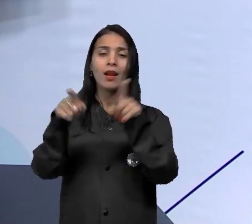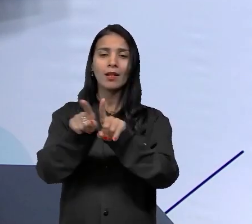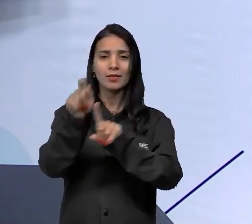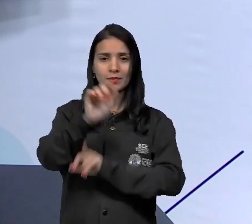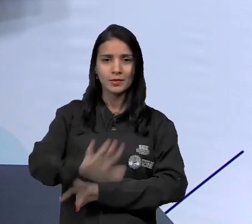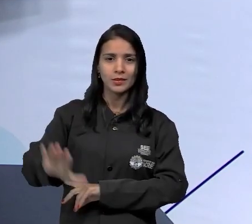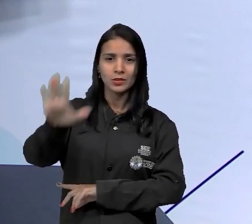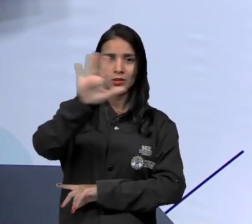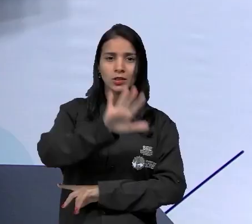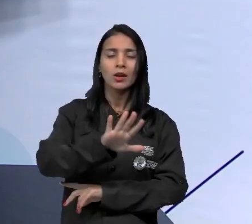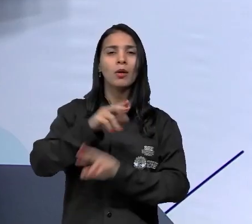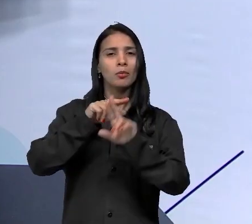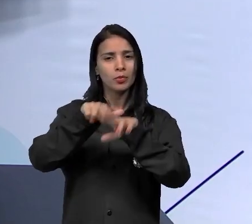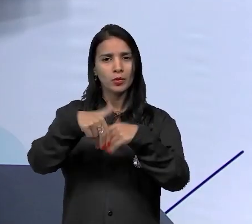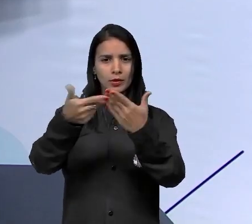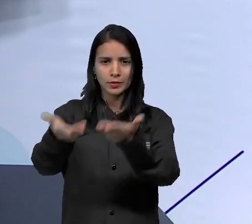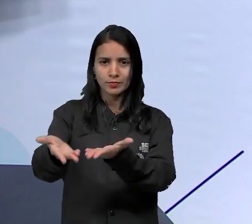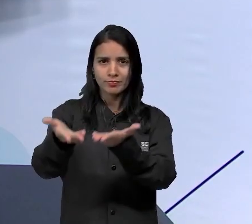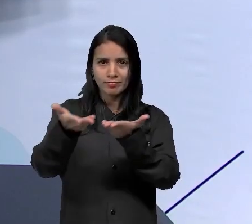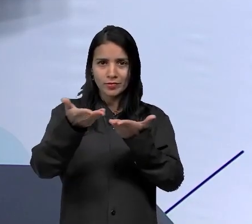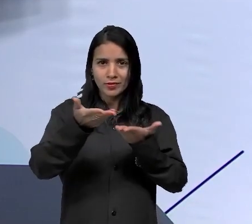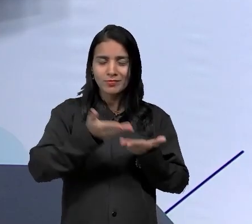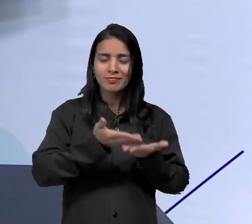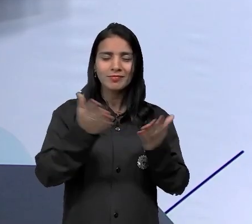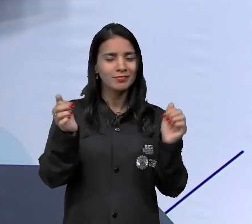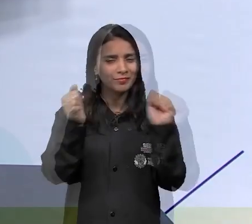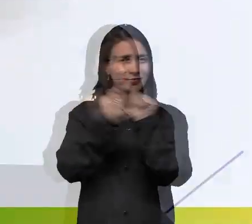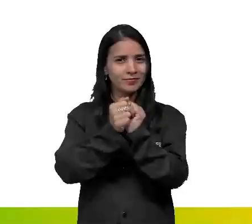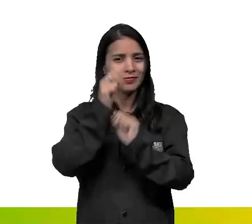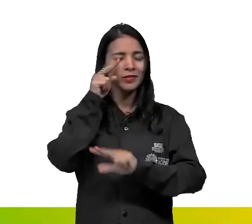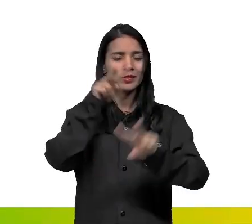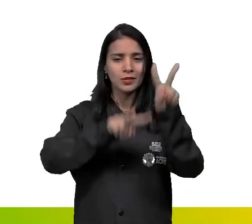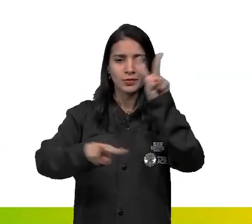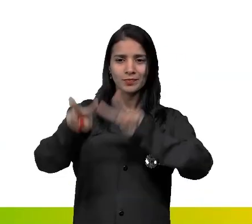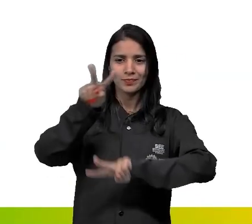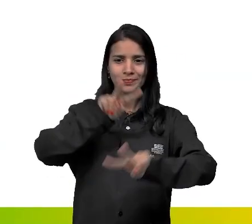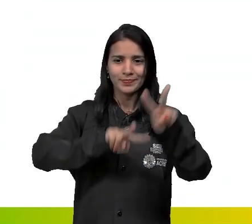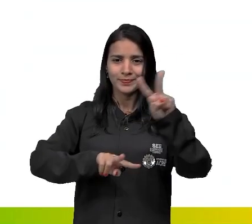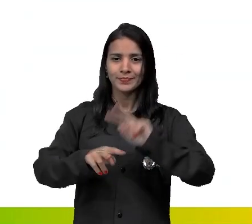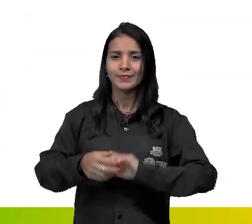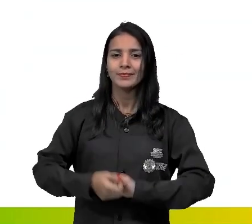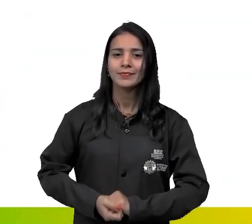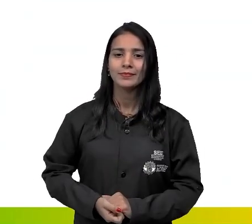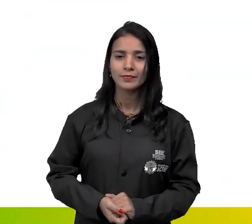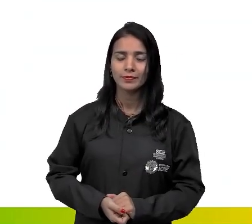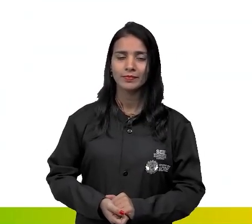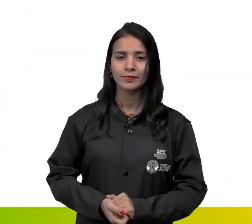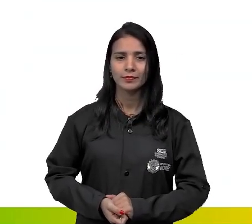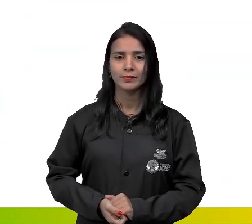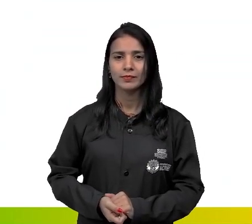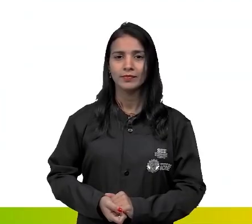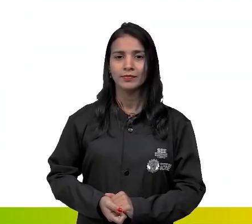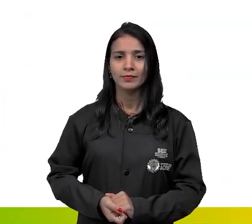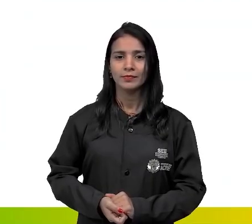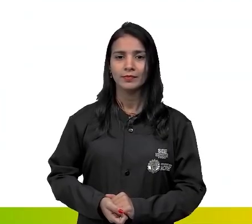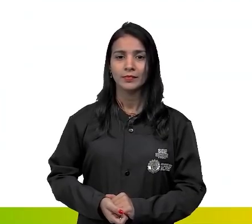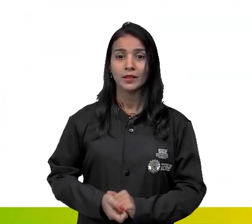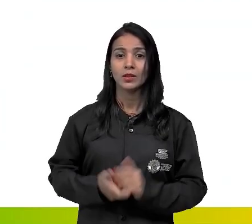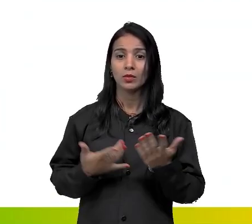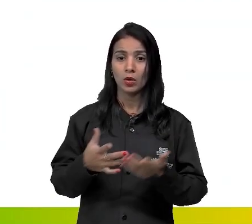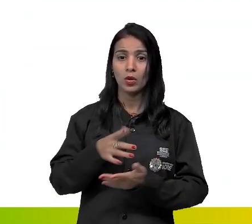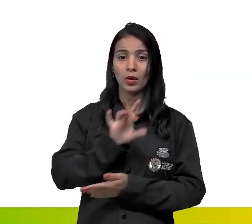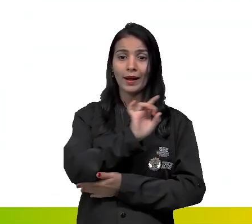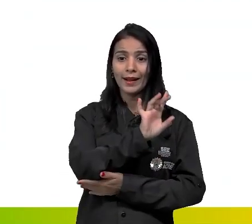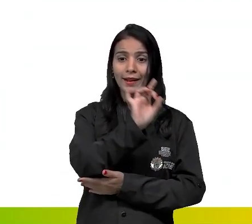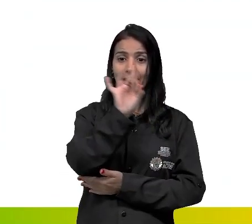quero convidar vocês a observar junto comigo. Vamos então na tela? Olha só, cada um desses biomas está